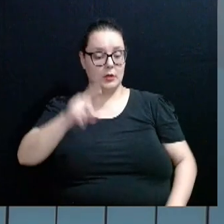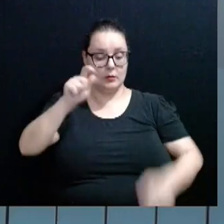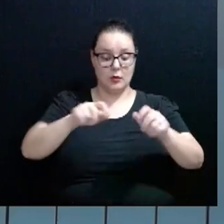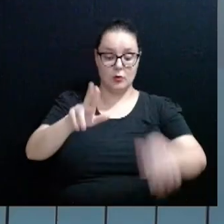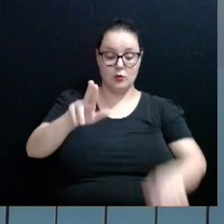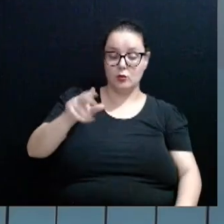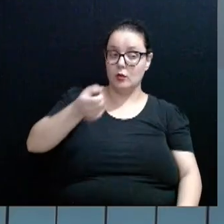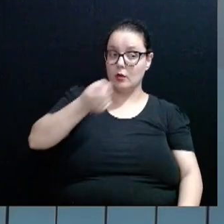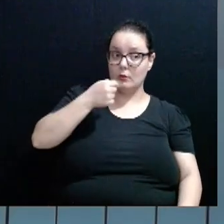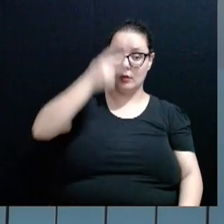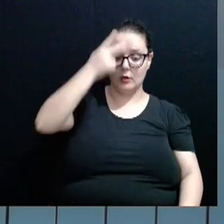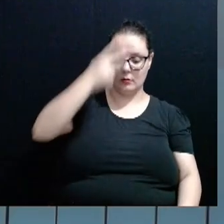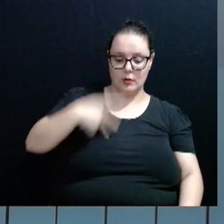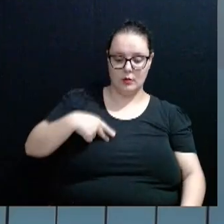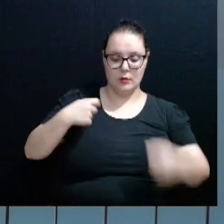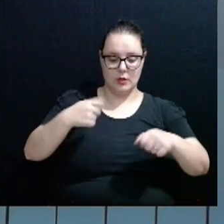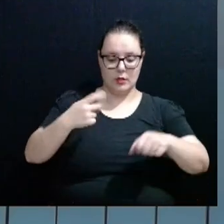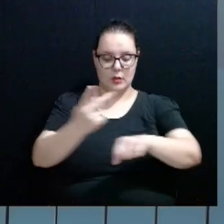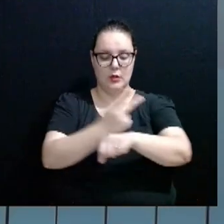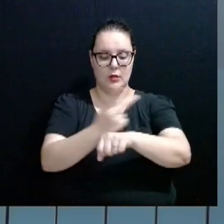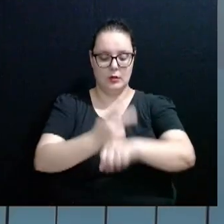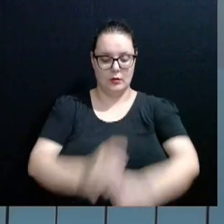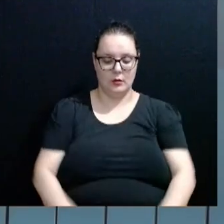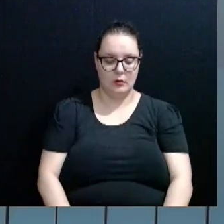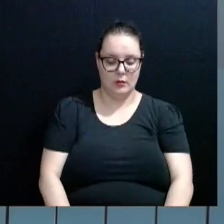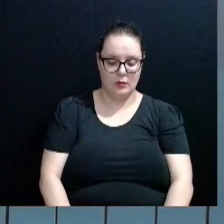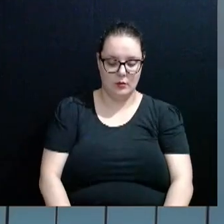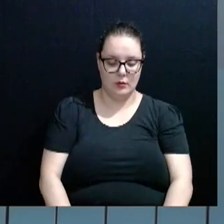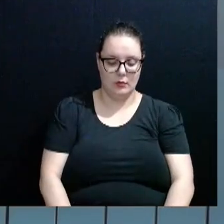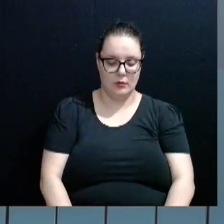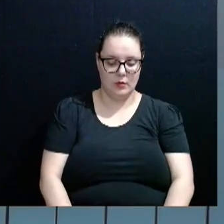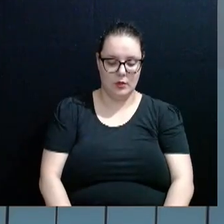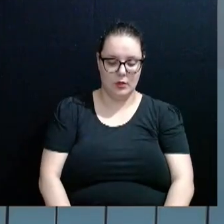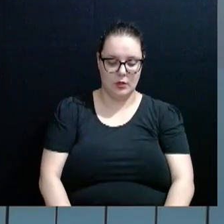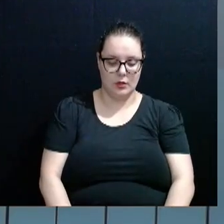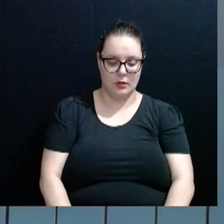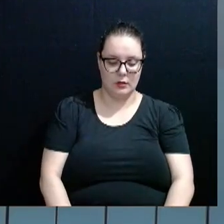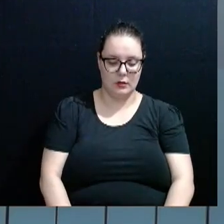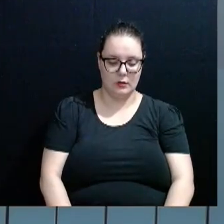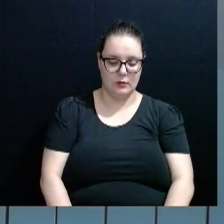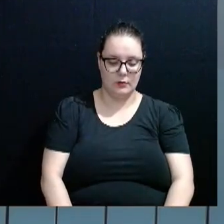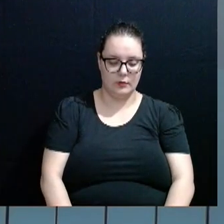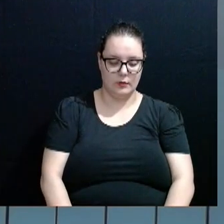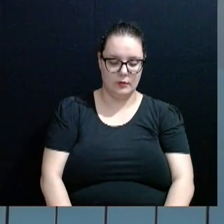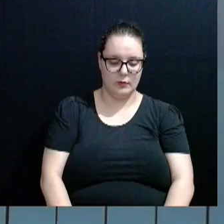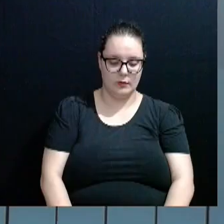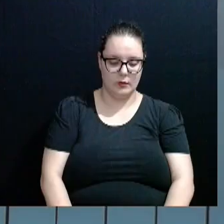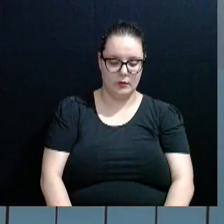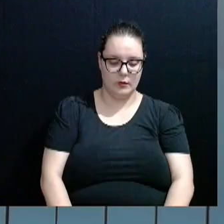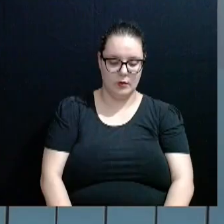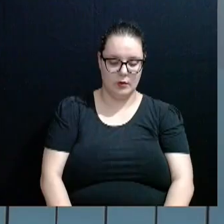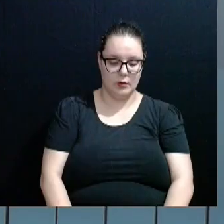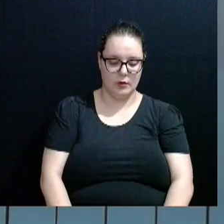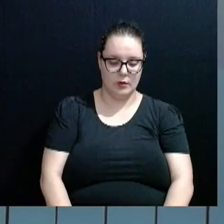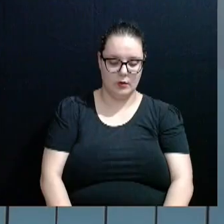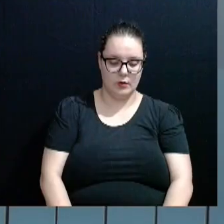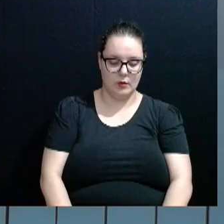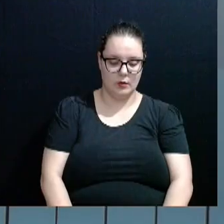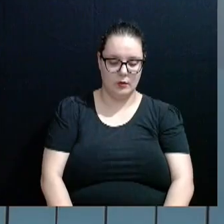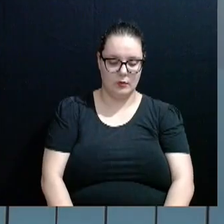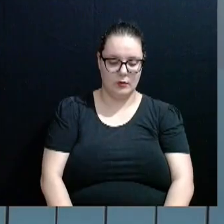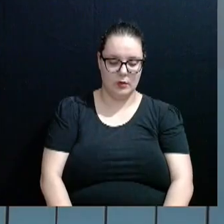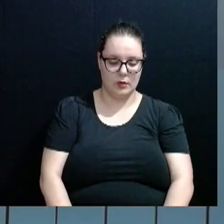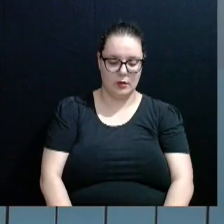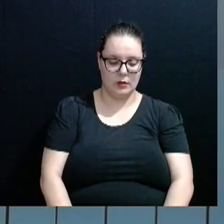sim procurar um profissional de saúde, independente de qual doença esteja, de qual sintoma esteja